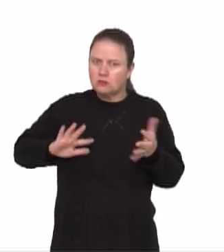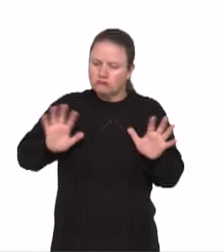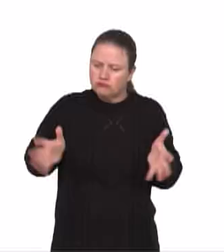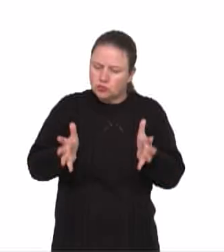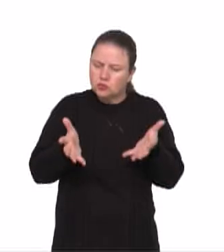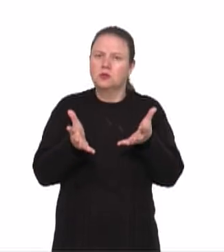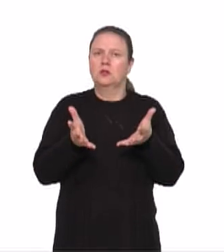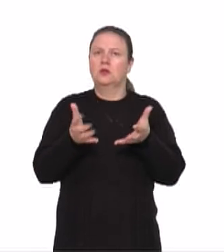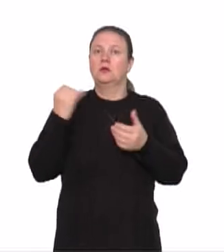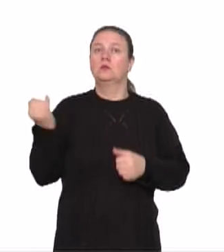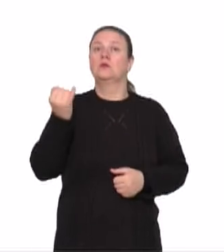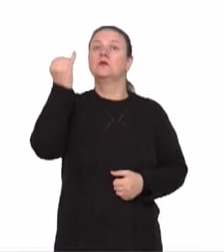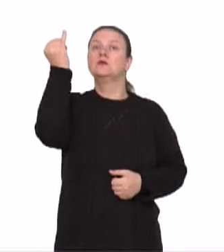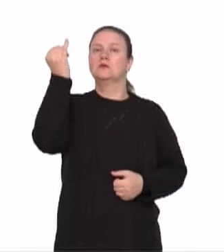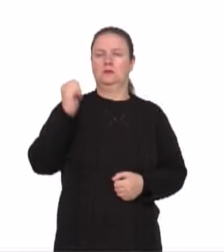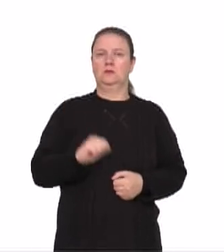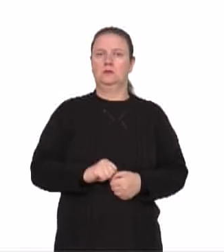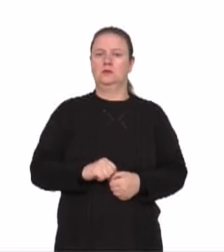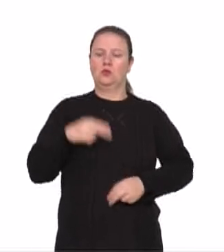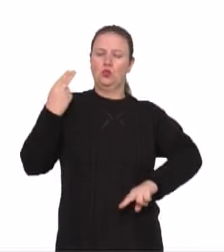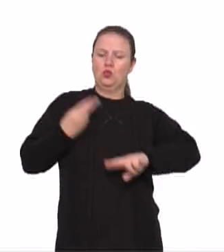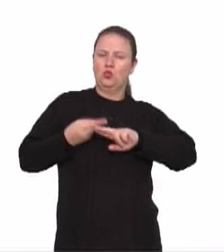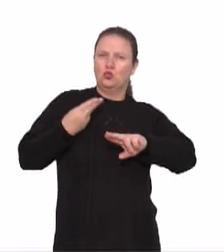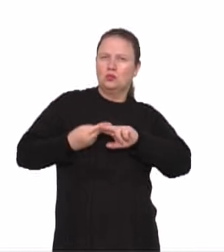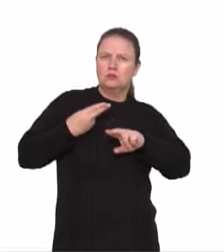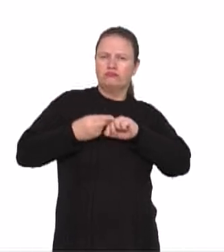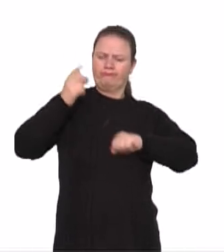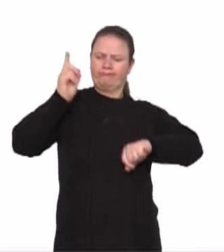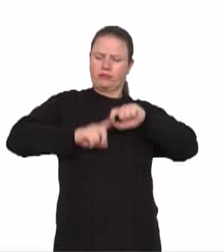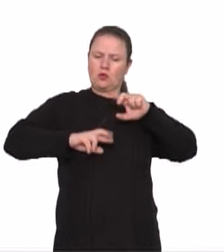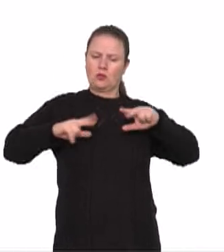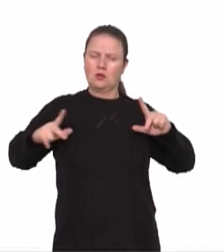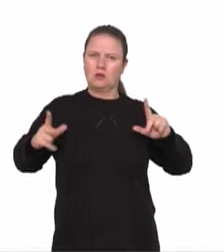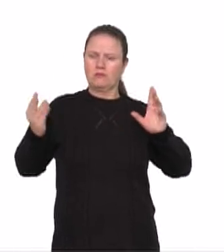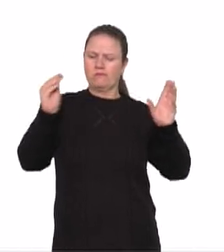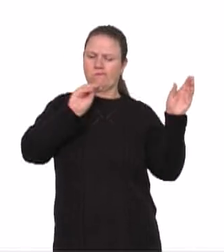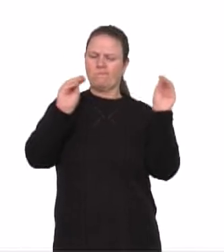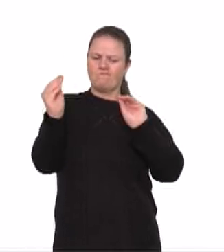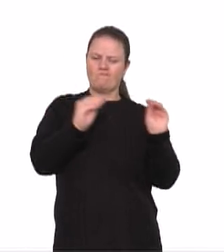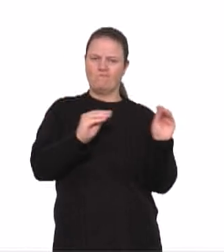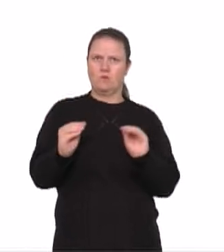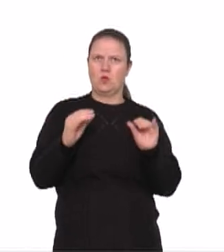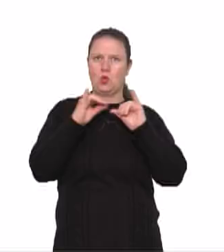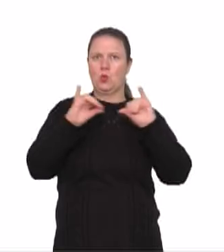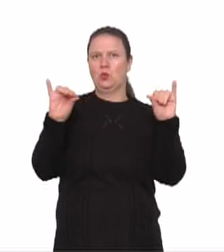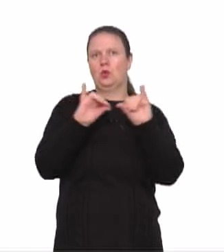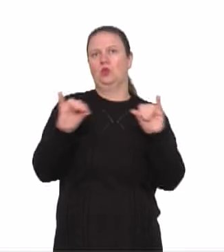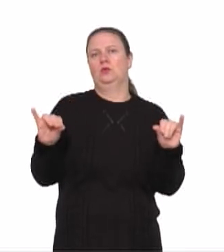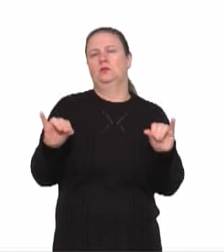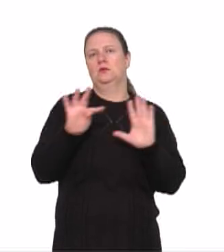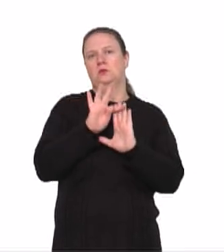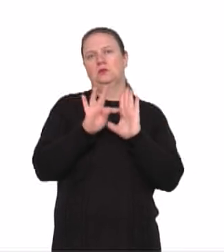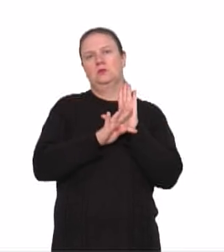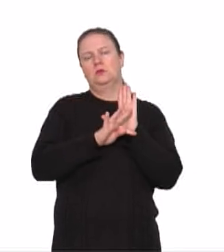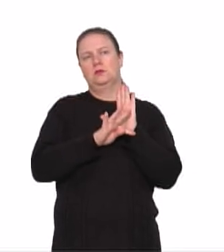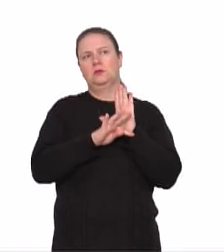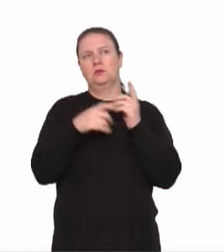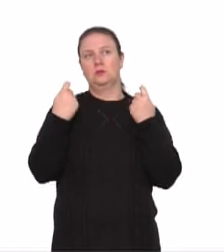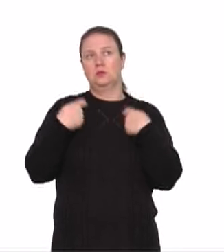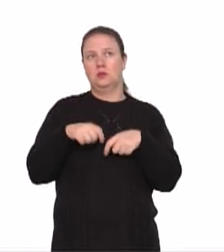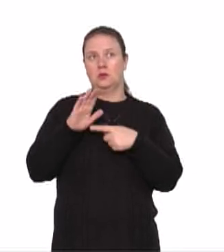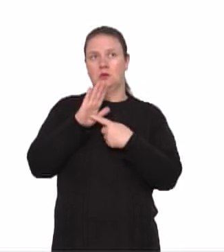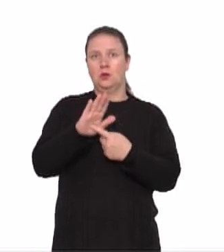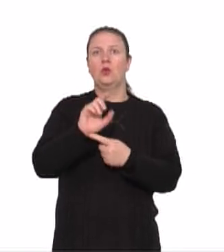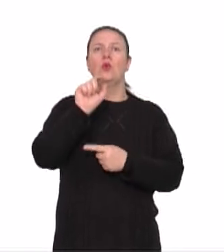importância de vocês aprenderem a utilizar os elementos que devem compor uma notícia, certo? Então, o seu texto deverá conter o